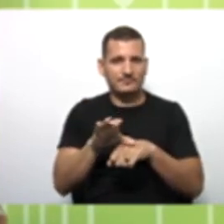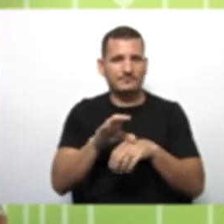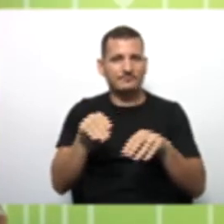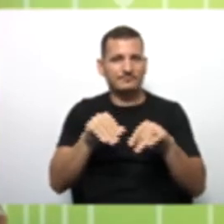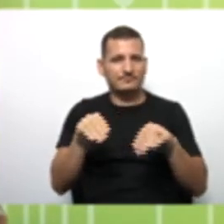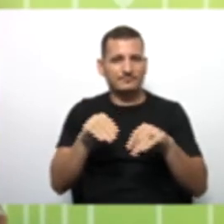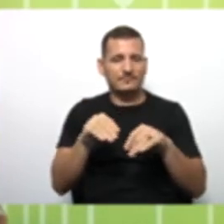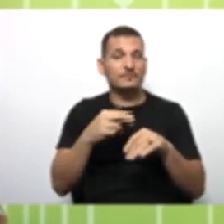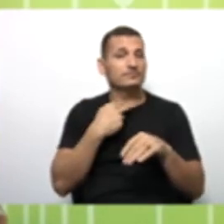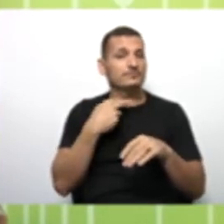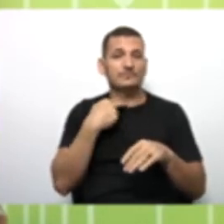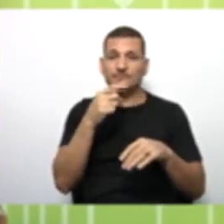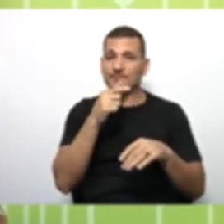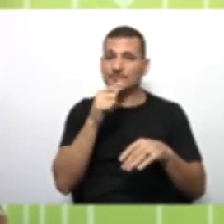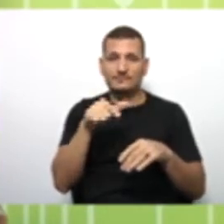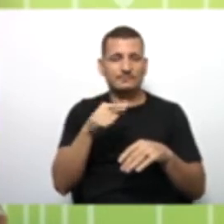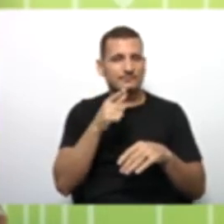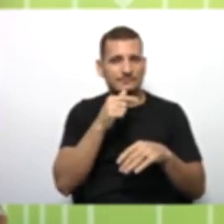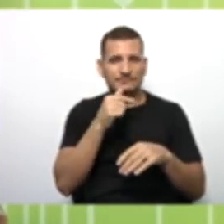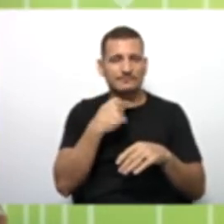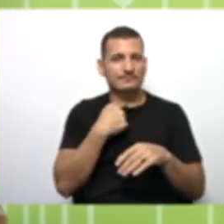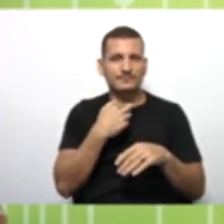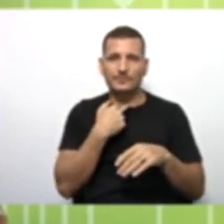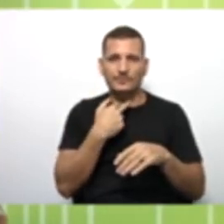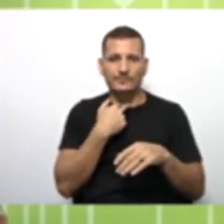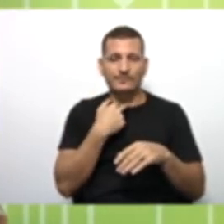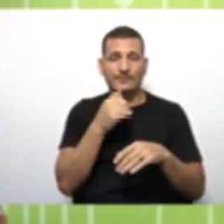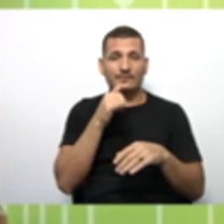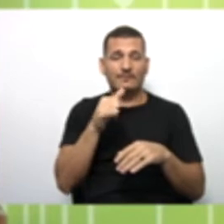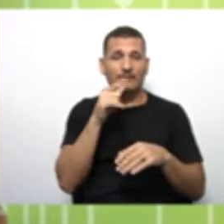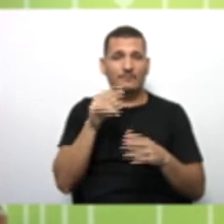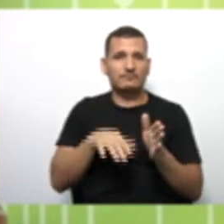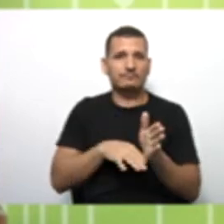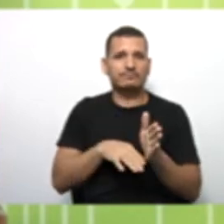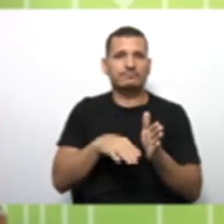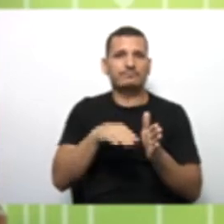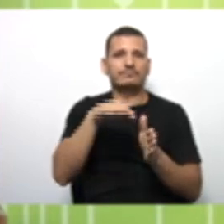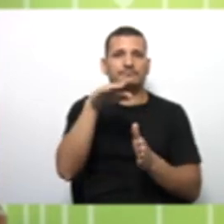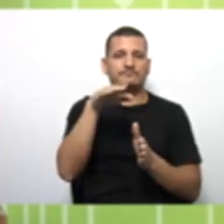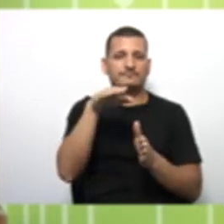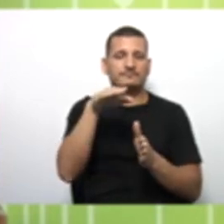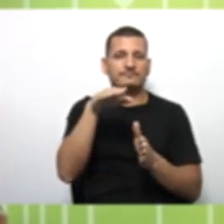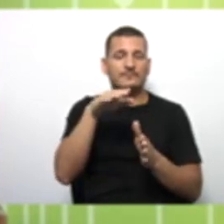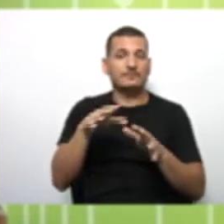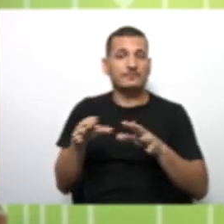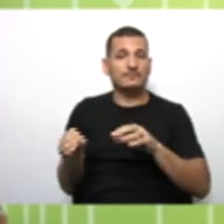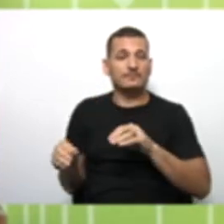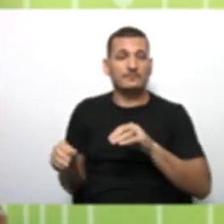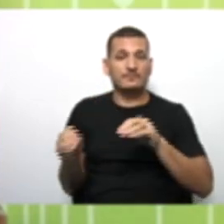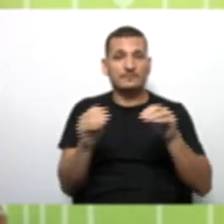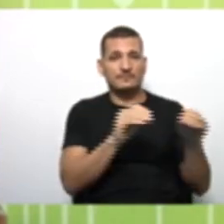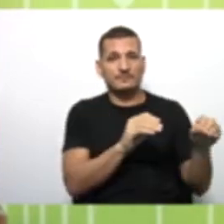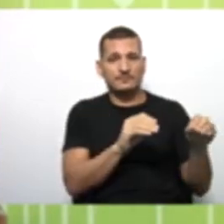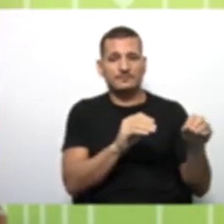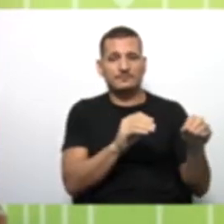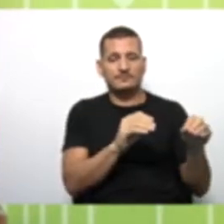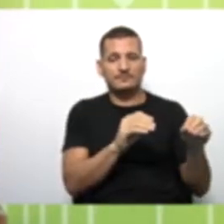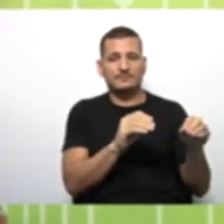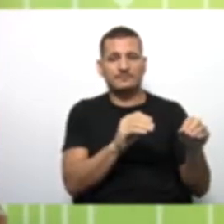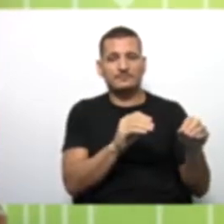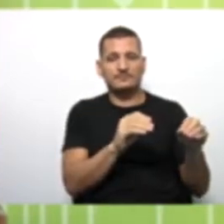que não esteja alagado. O problema é que se alagou o seu, vai alagar ali da comunidade toda, não é isso? Então, até você conseguir um